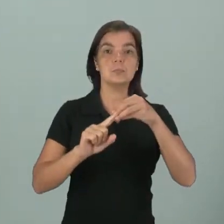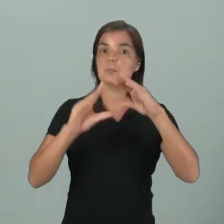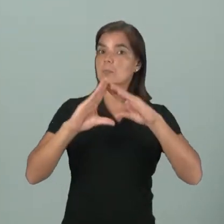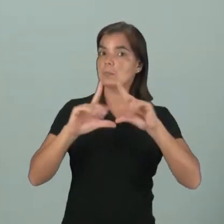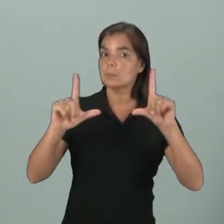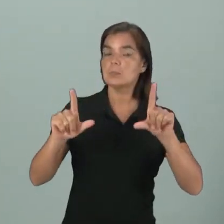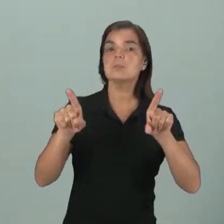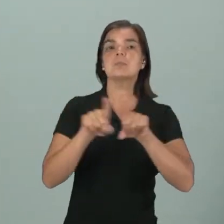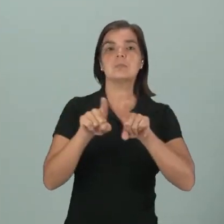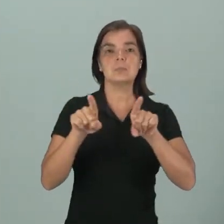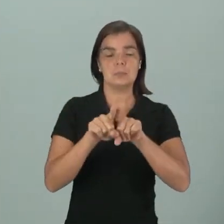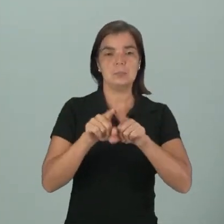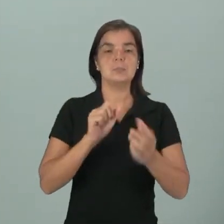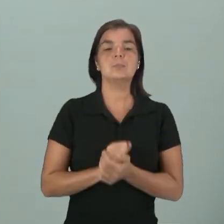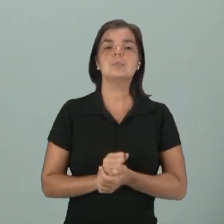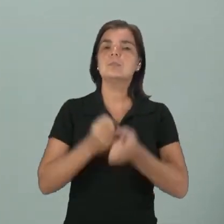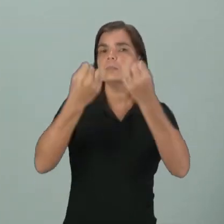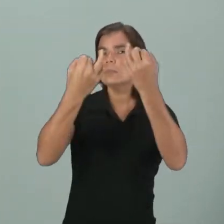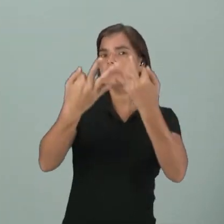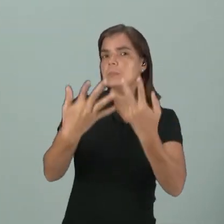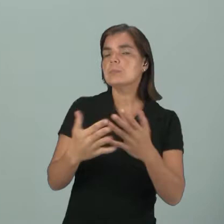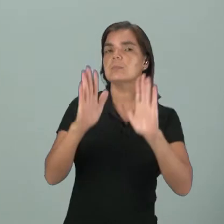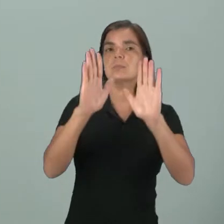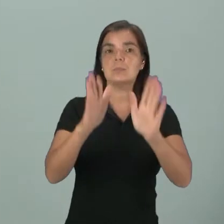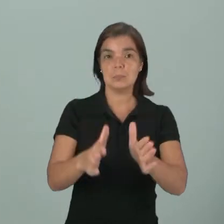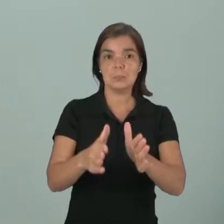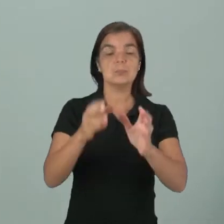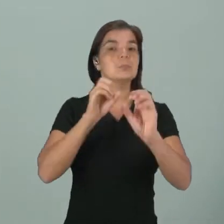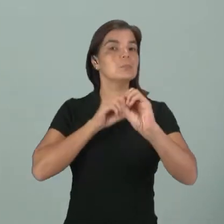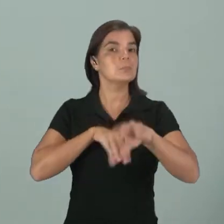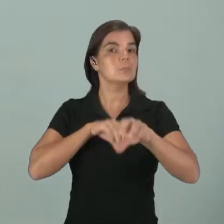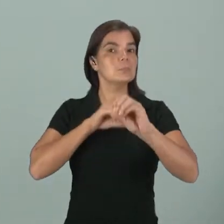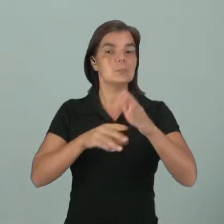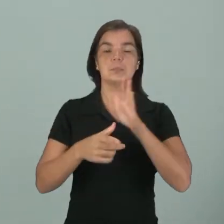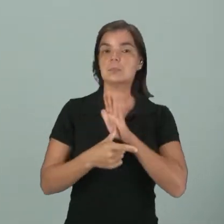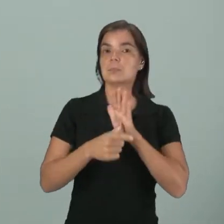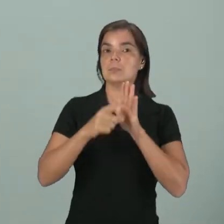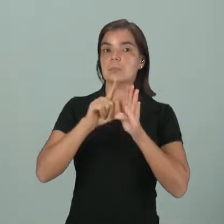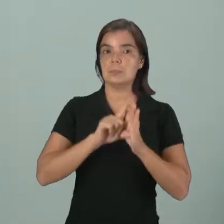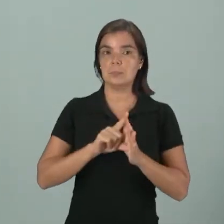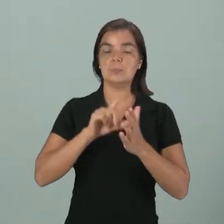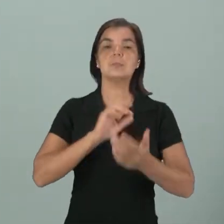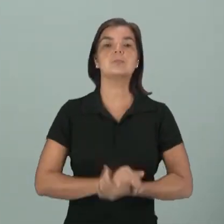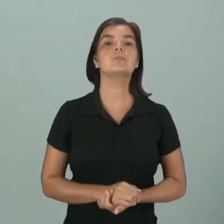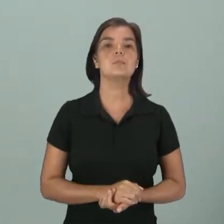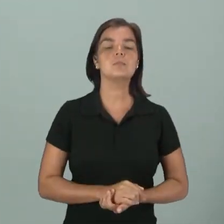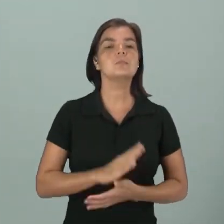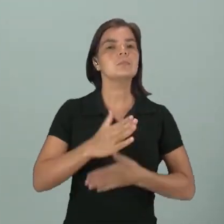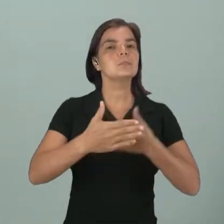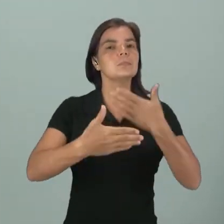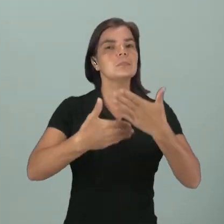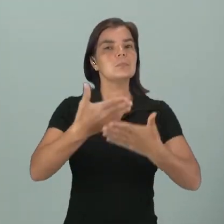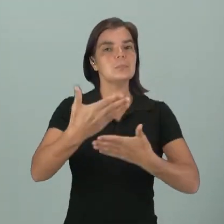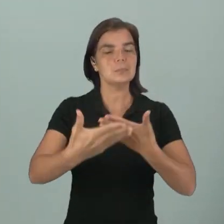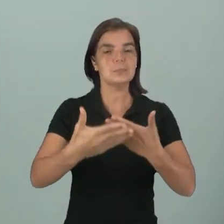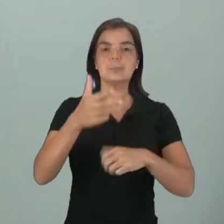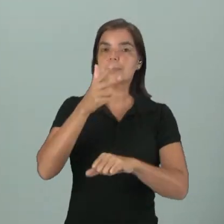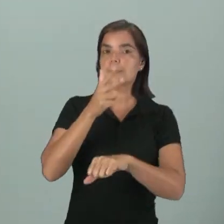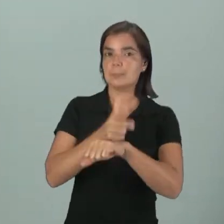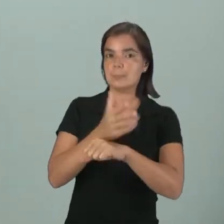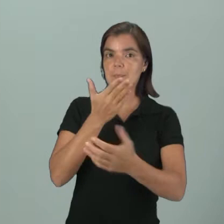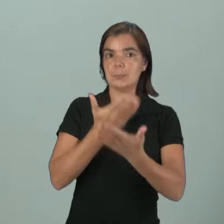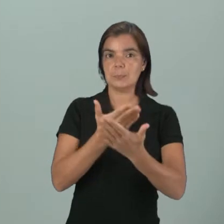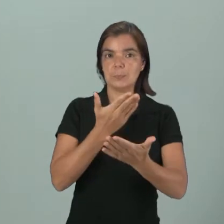objetiva, fazer algumas ponderações que já foram tratadas anteriormente ao longo da